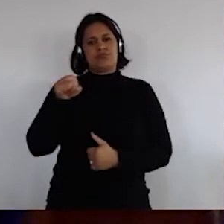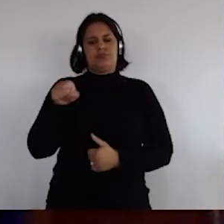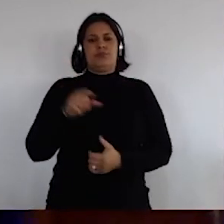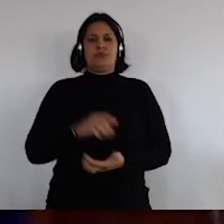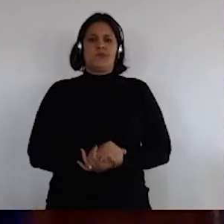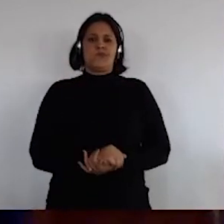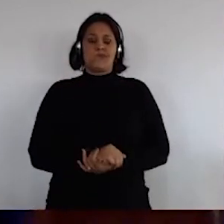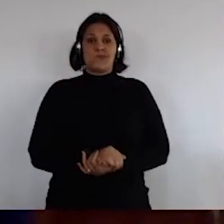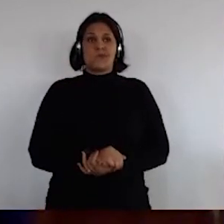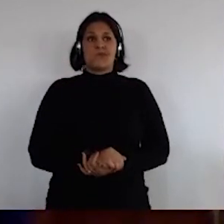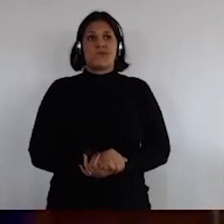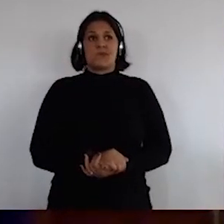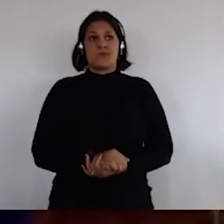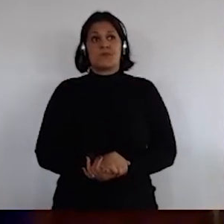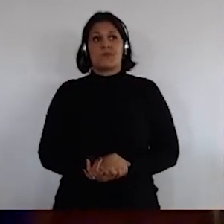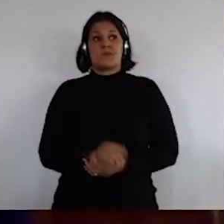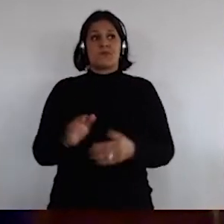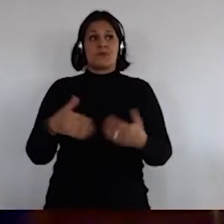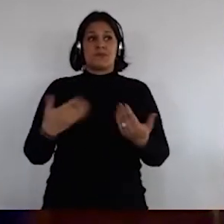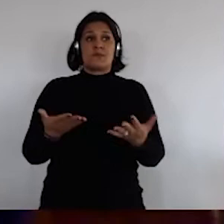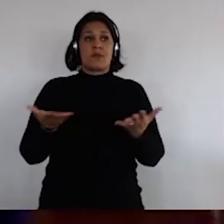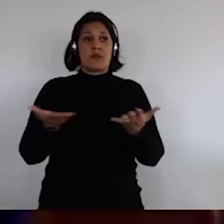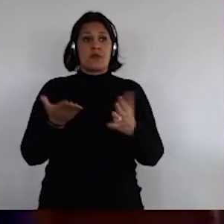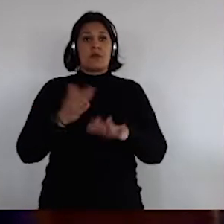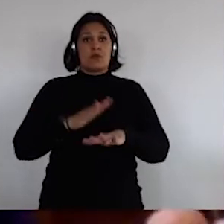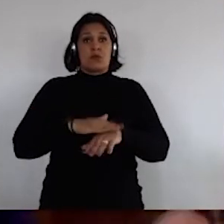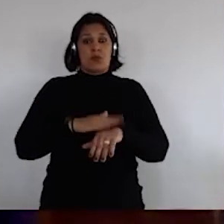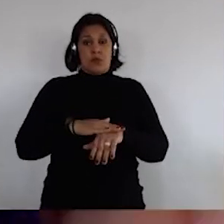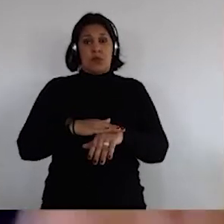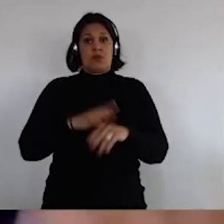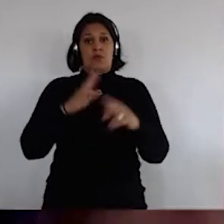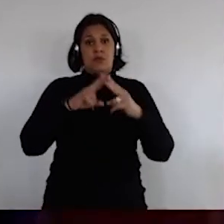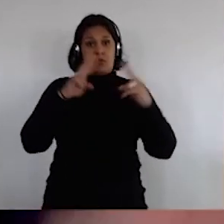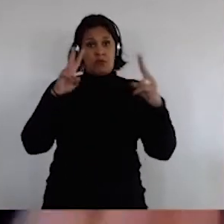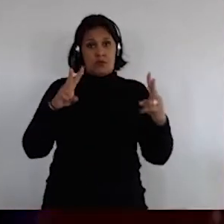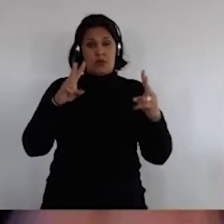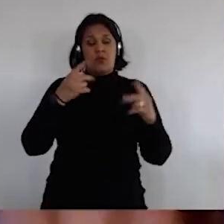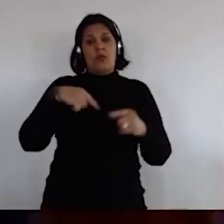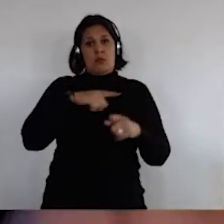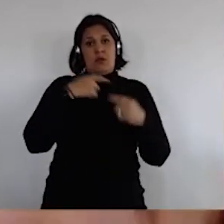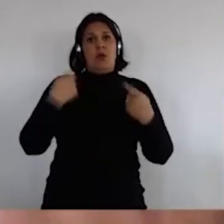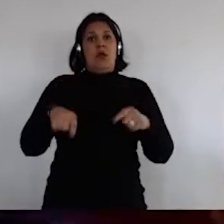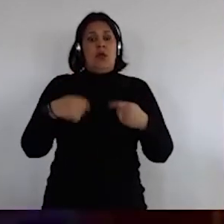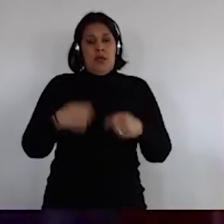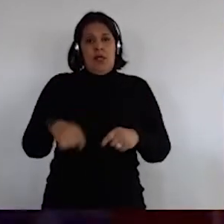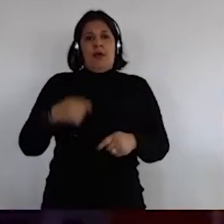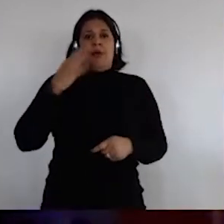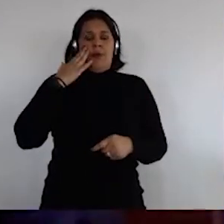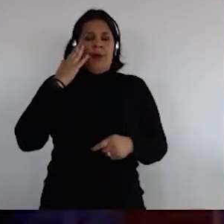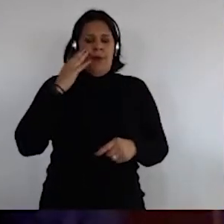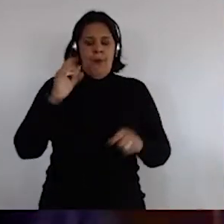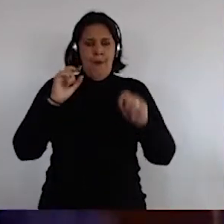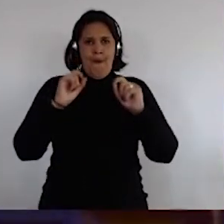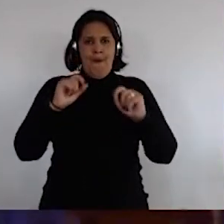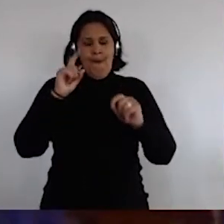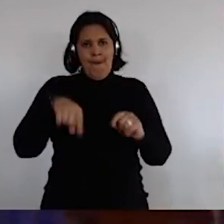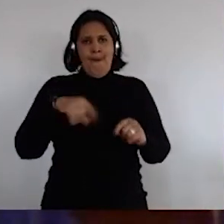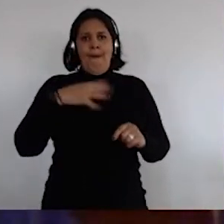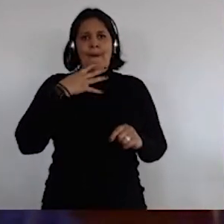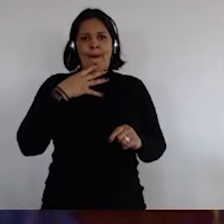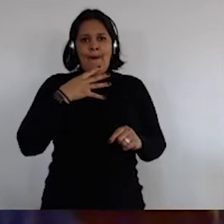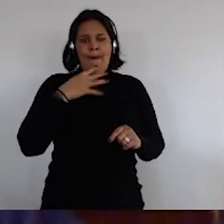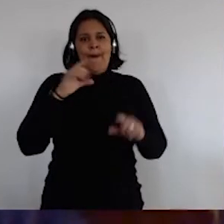E, portanto, neste momento de virtualização, nós temos que ter efetivamente este conhecimento,